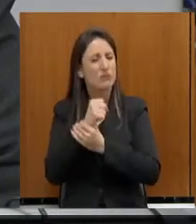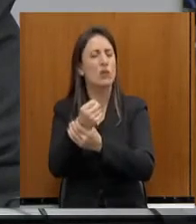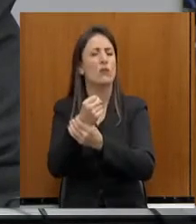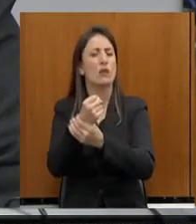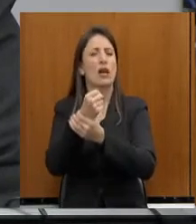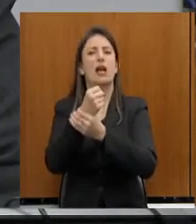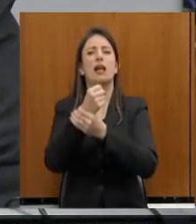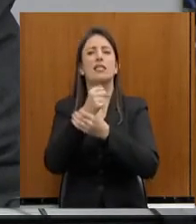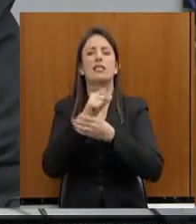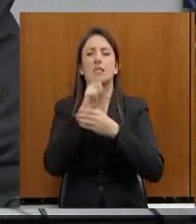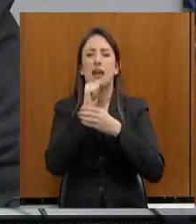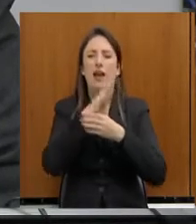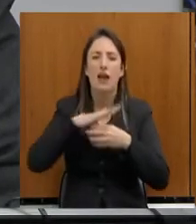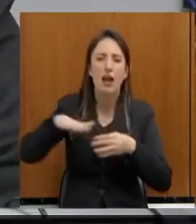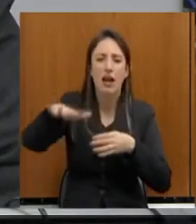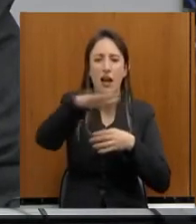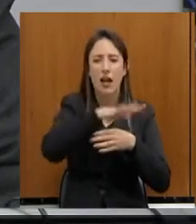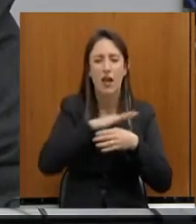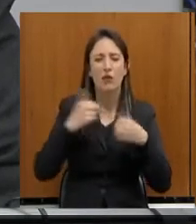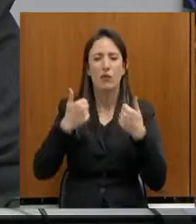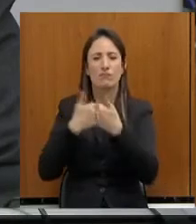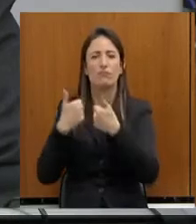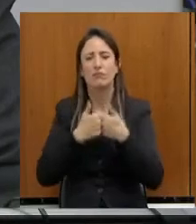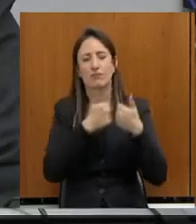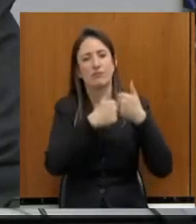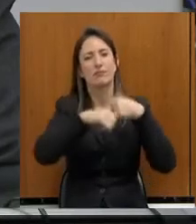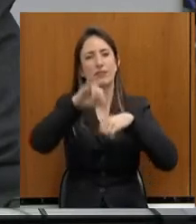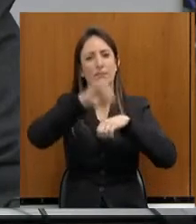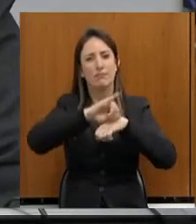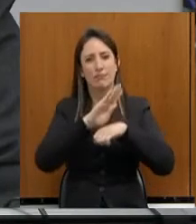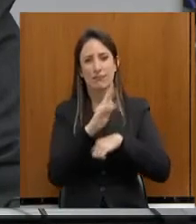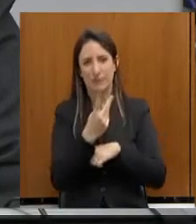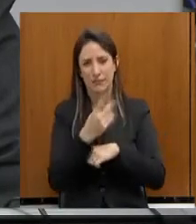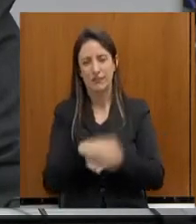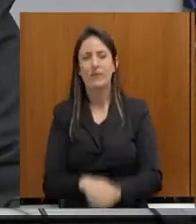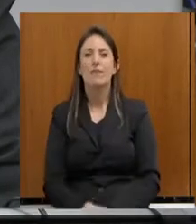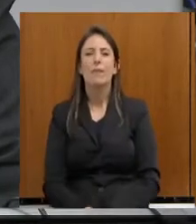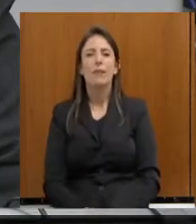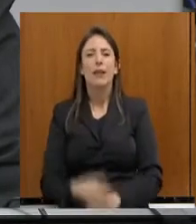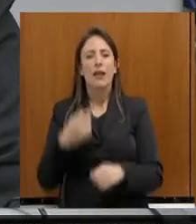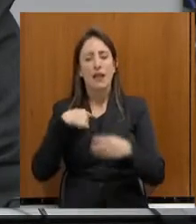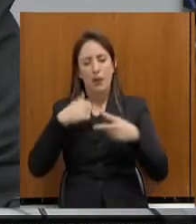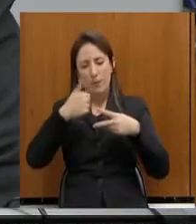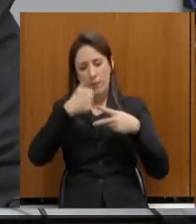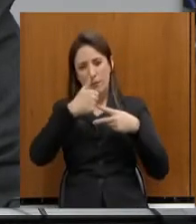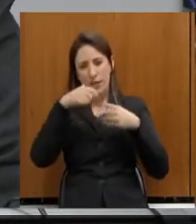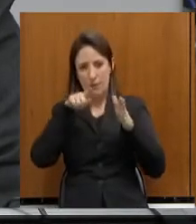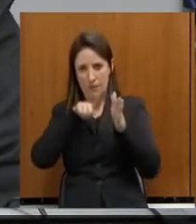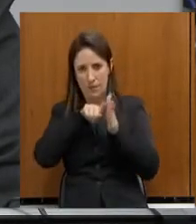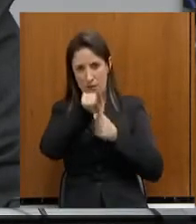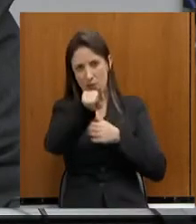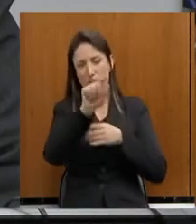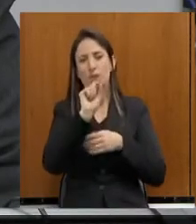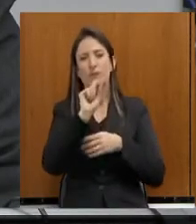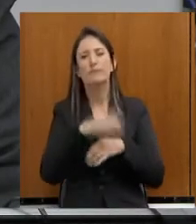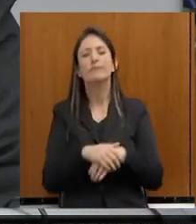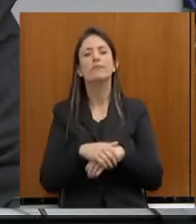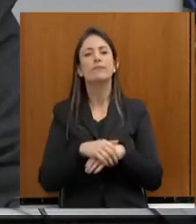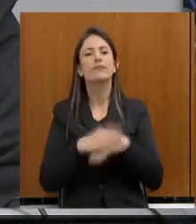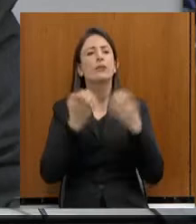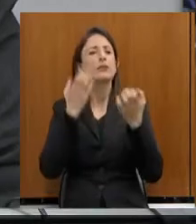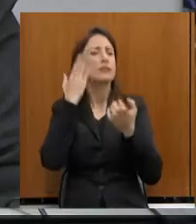metropolitana minha primeira pergunta é referente e a